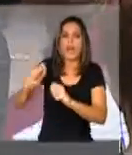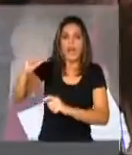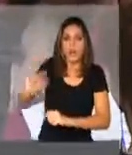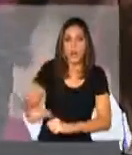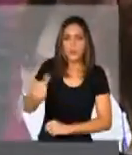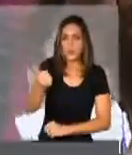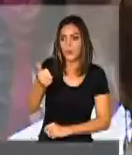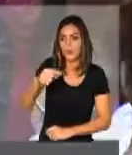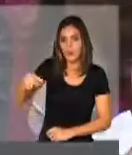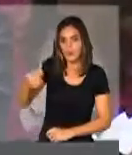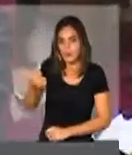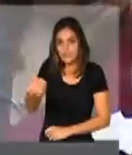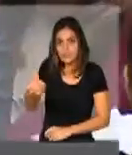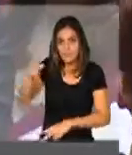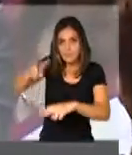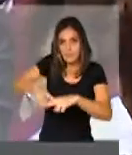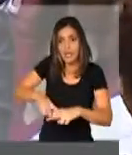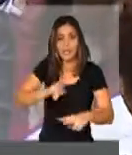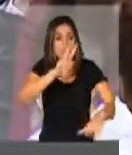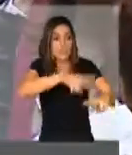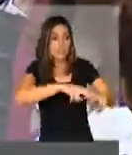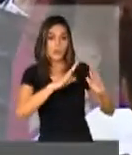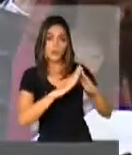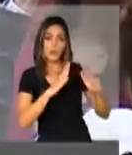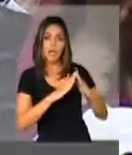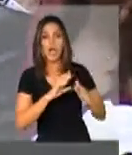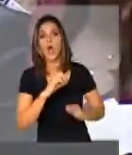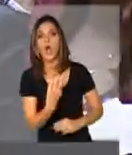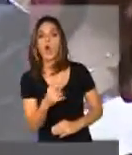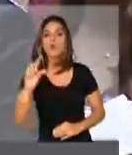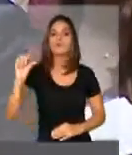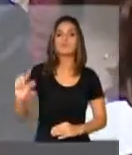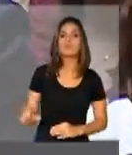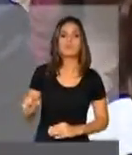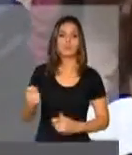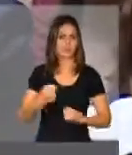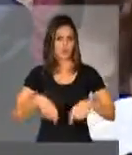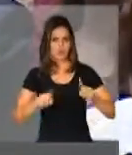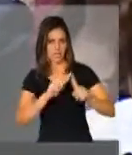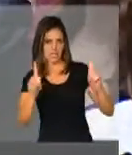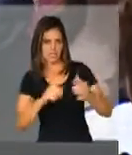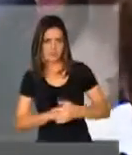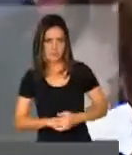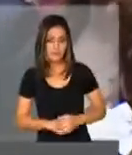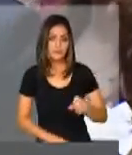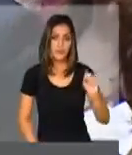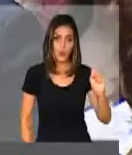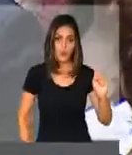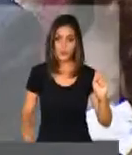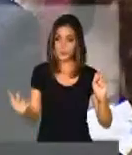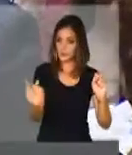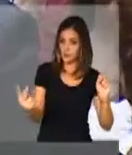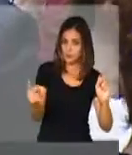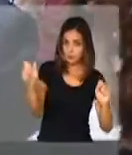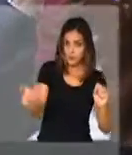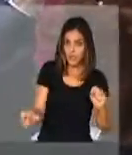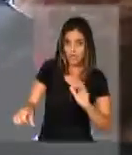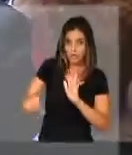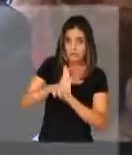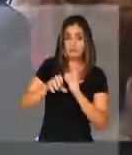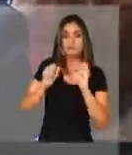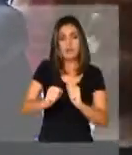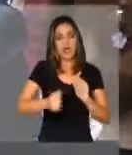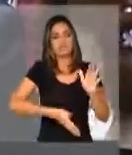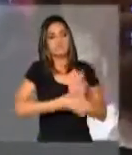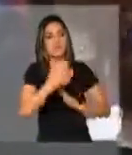prisão domiciliar ou tais atenuantes de pena não deveriam existir? Oito, esses dois poderão sair para